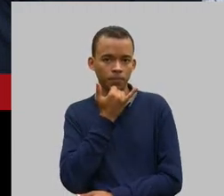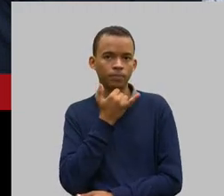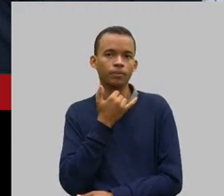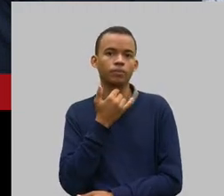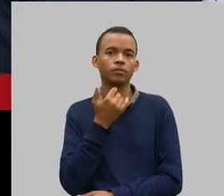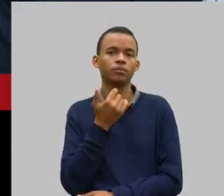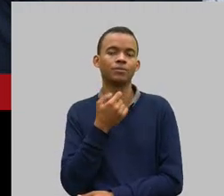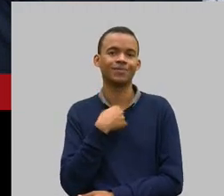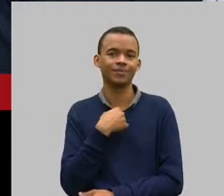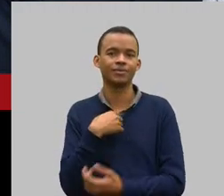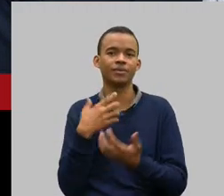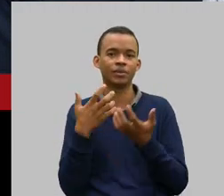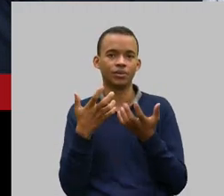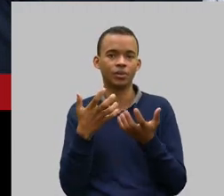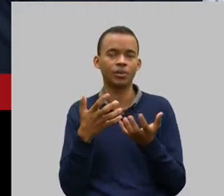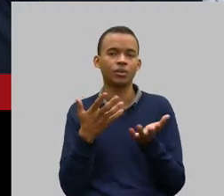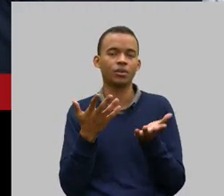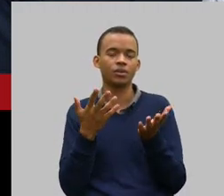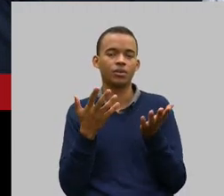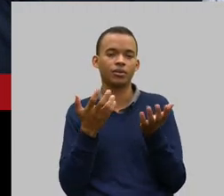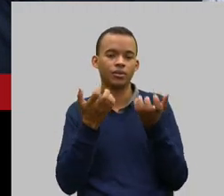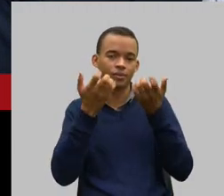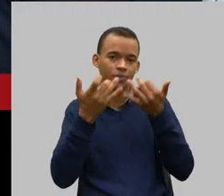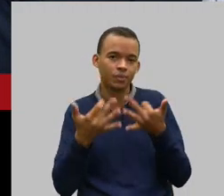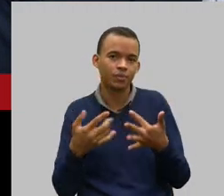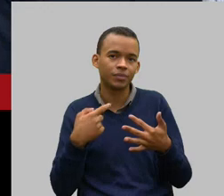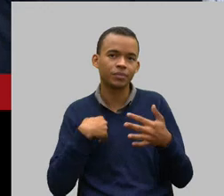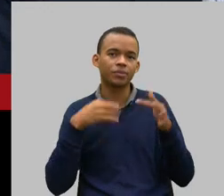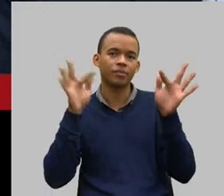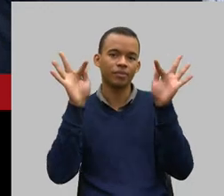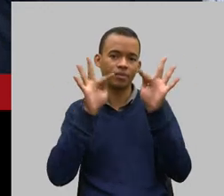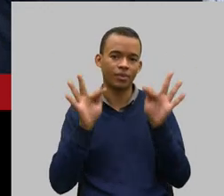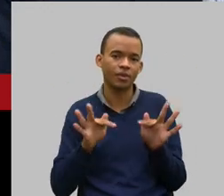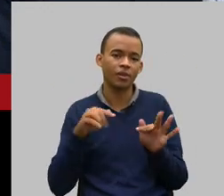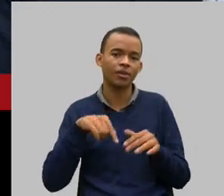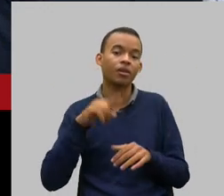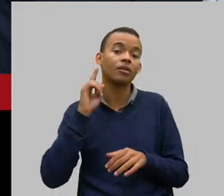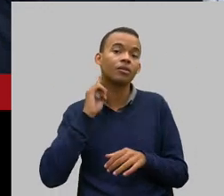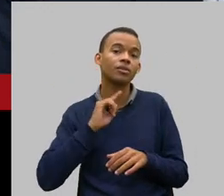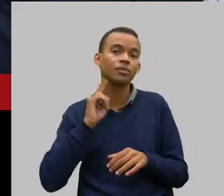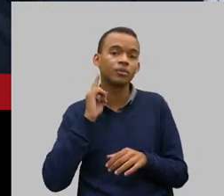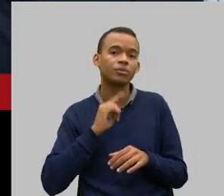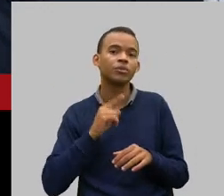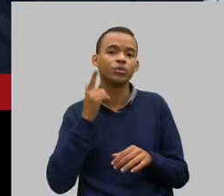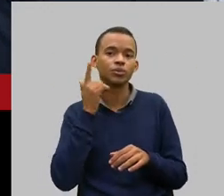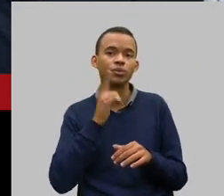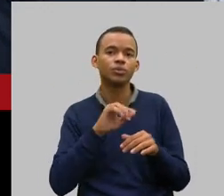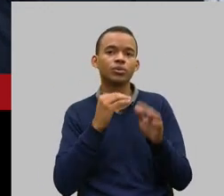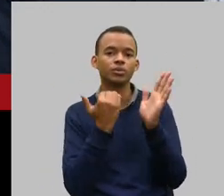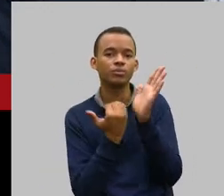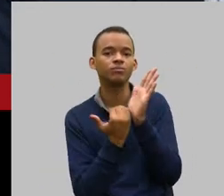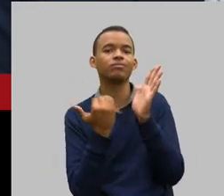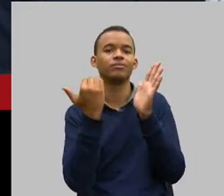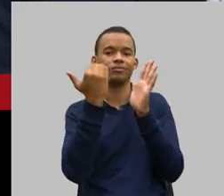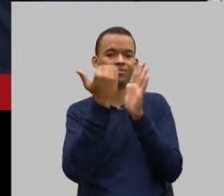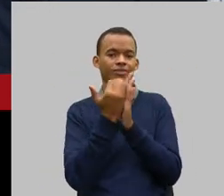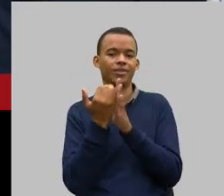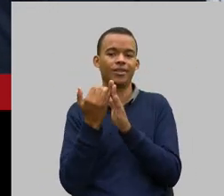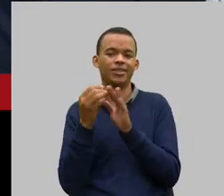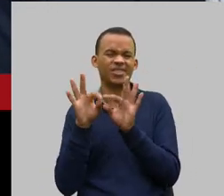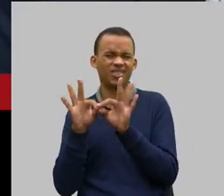quando vê aí o estado o estado num patamar maior ele sai do arroz com feijão e vai